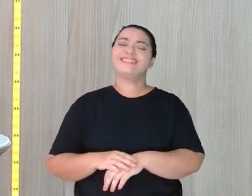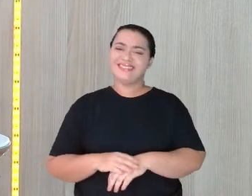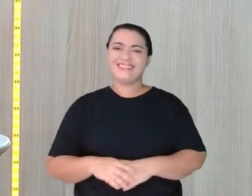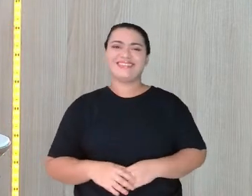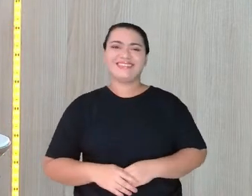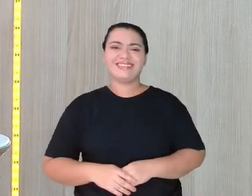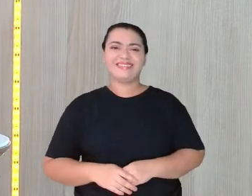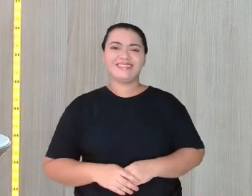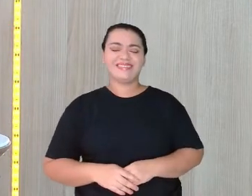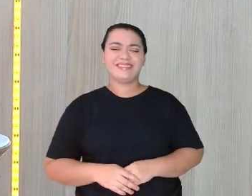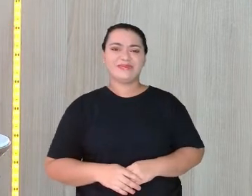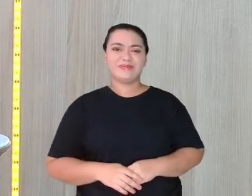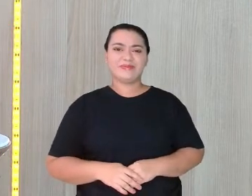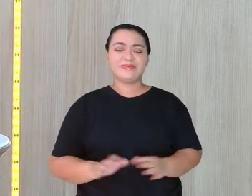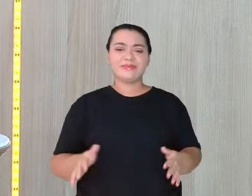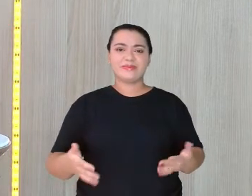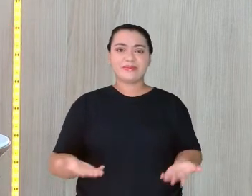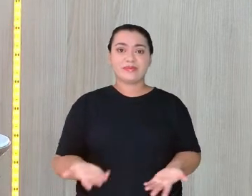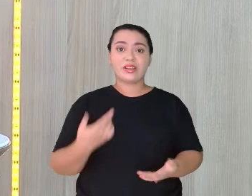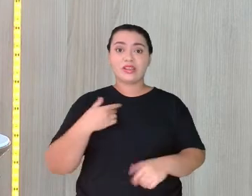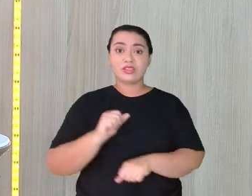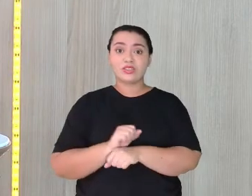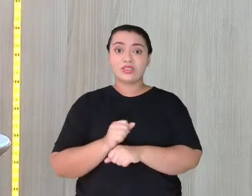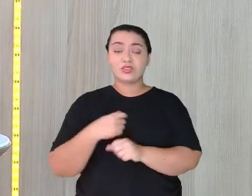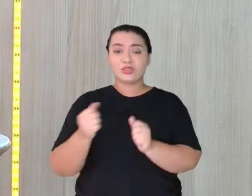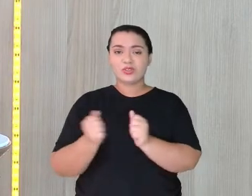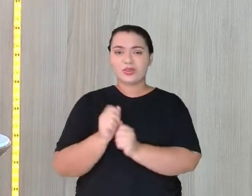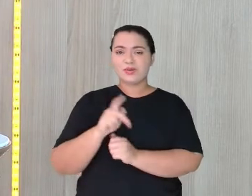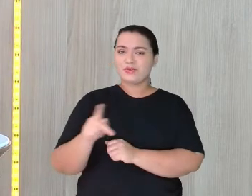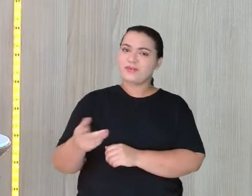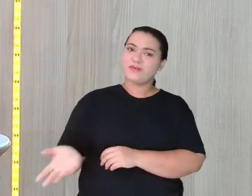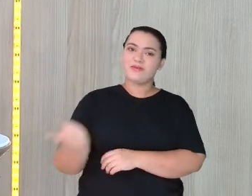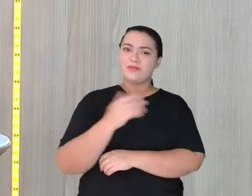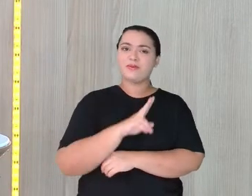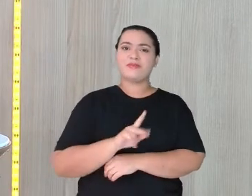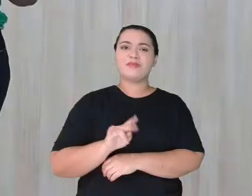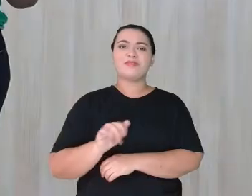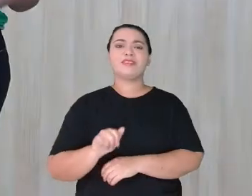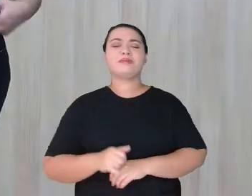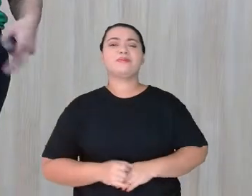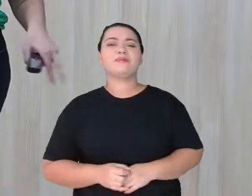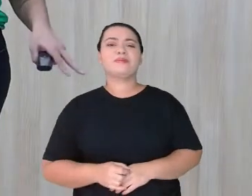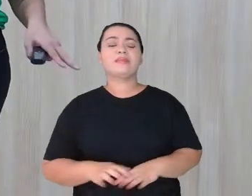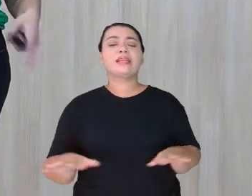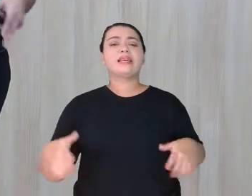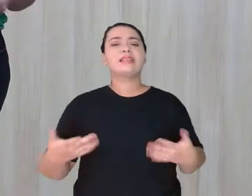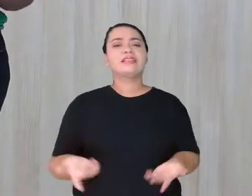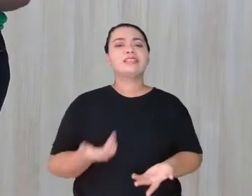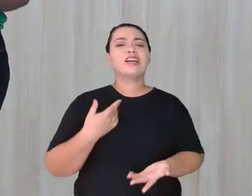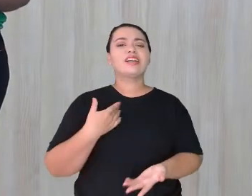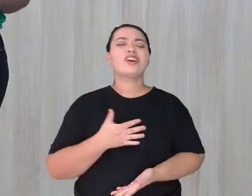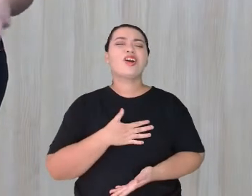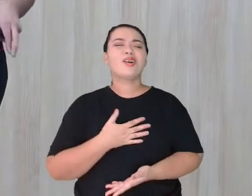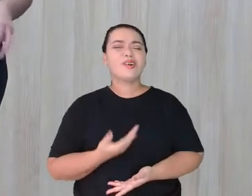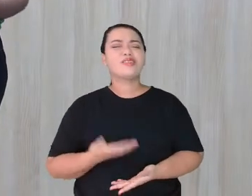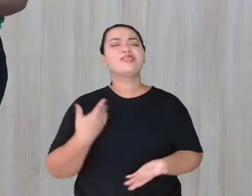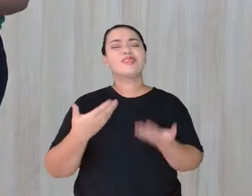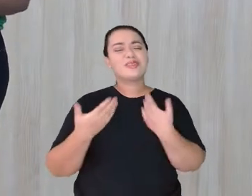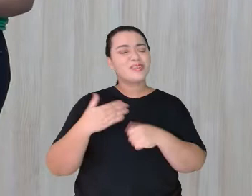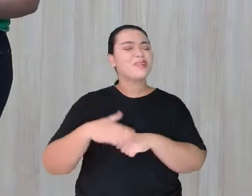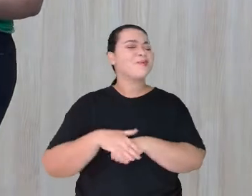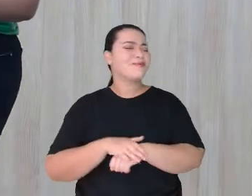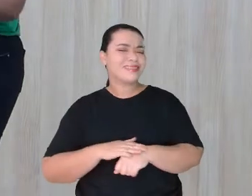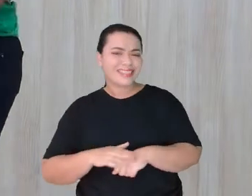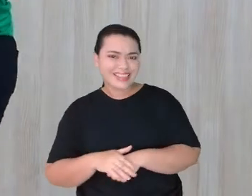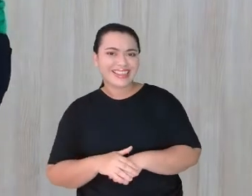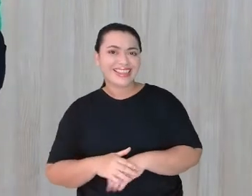bate-papo. E aí é isso, estou aqui com Viviane Santos. Vamos lá, Vivi. E a gente gosta pouco de bater papo, né, professora? De Então, trocar